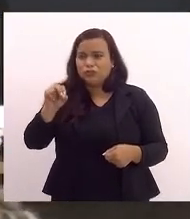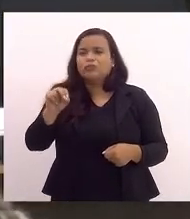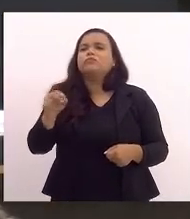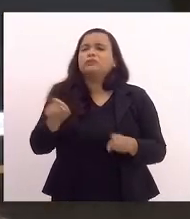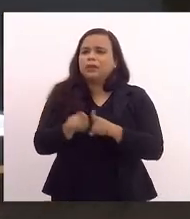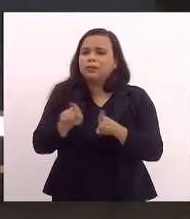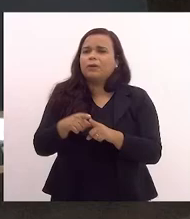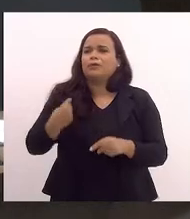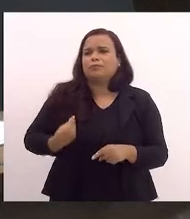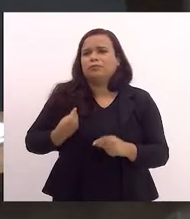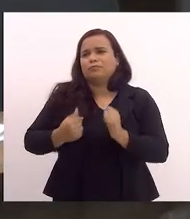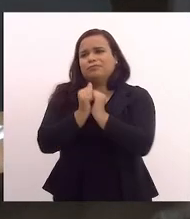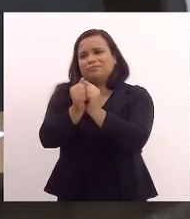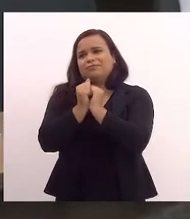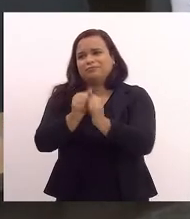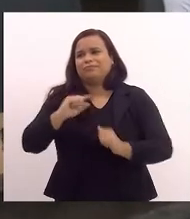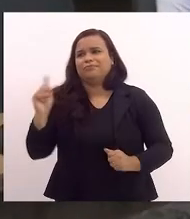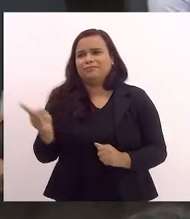entre nós.